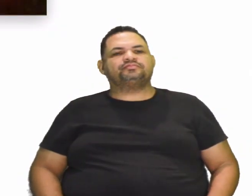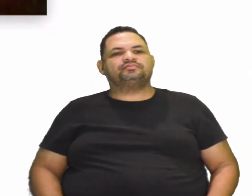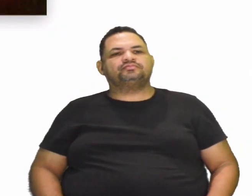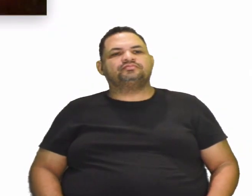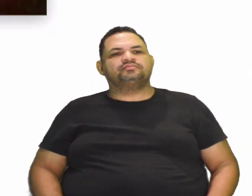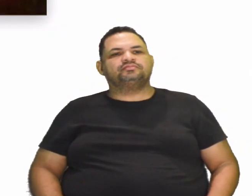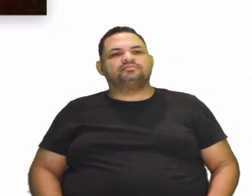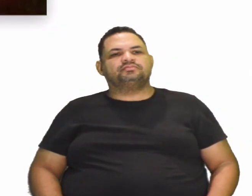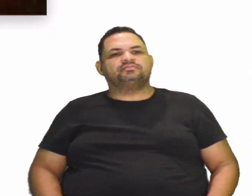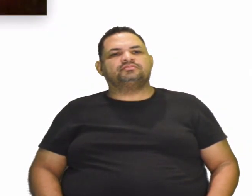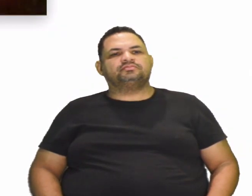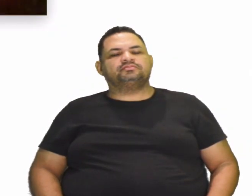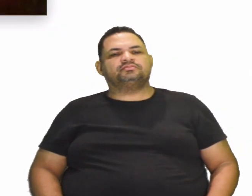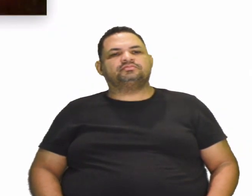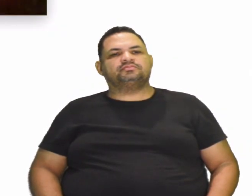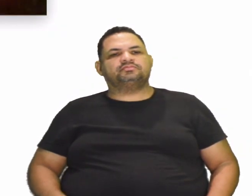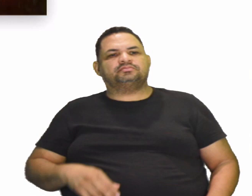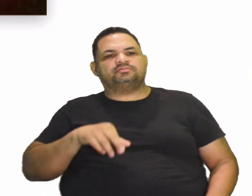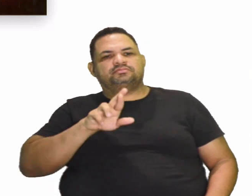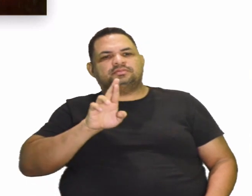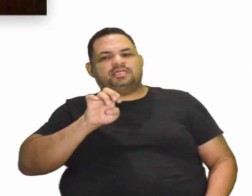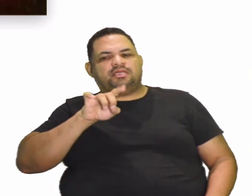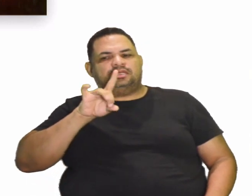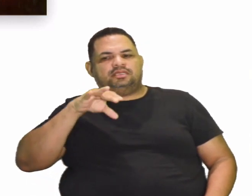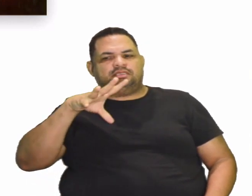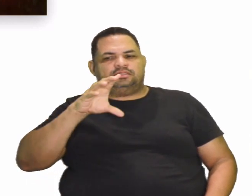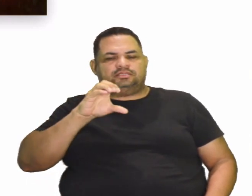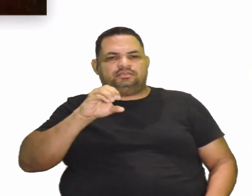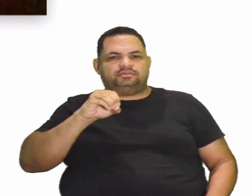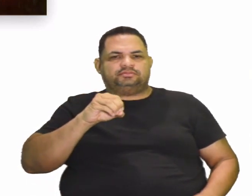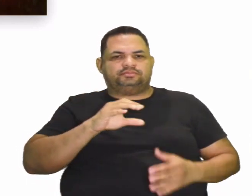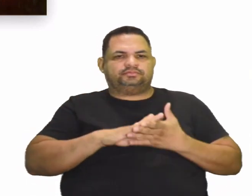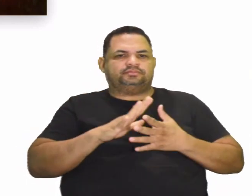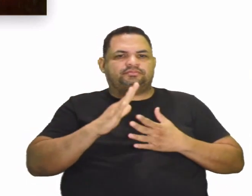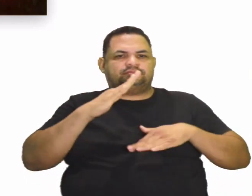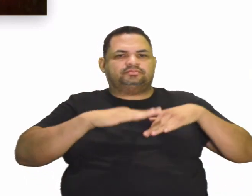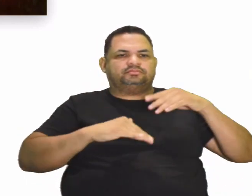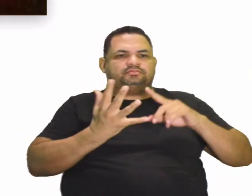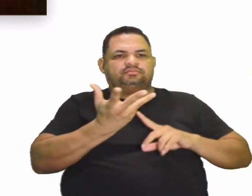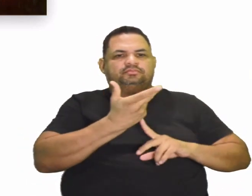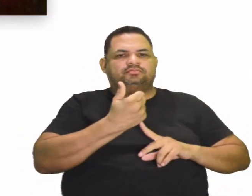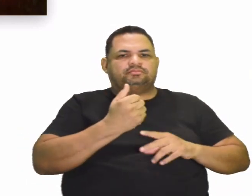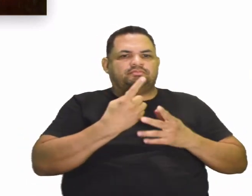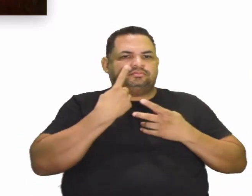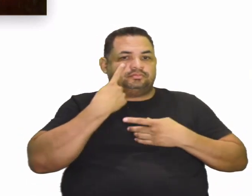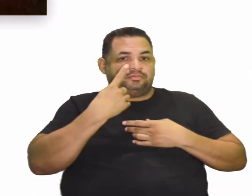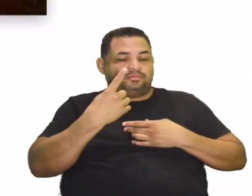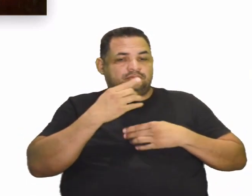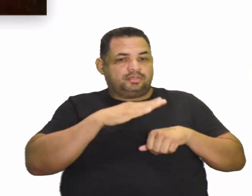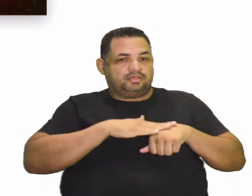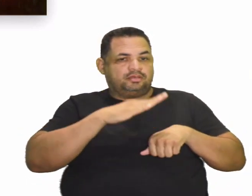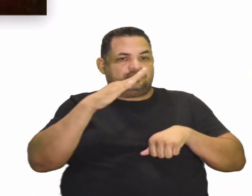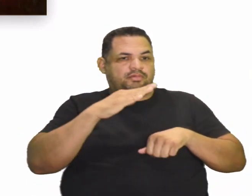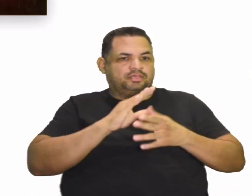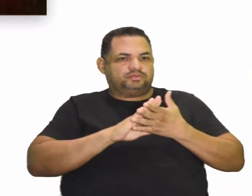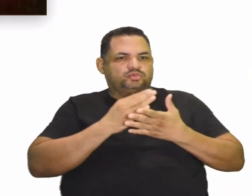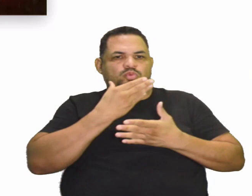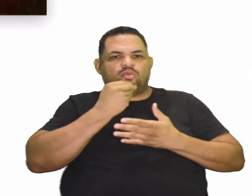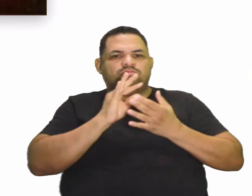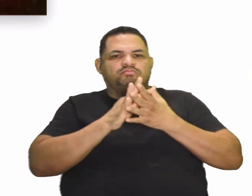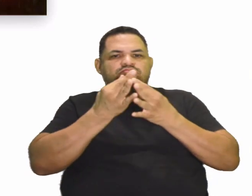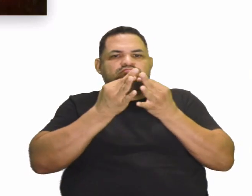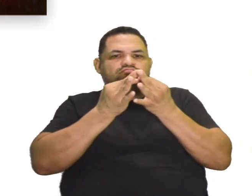Realismo também, é uma característica, o realismo, ou seja, o artista vê mais o homem simples e observador do